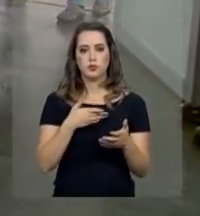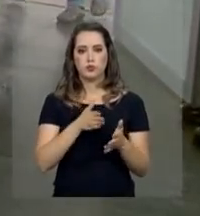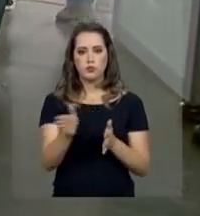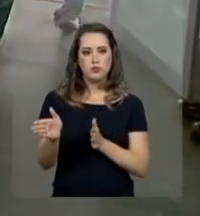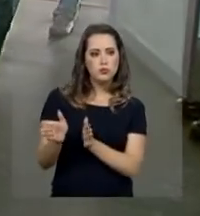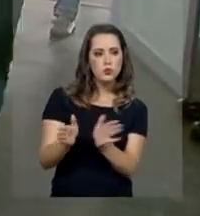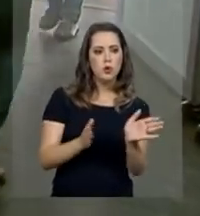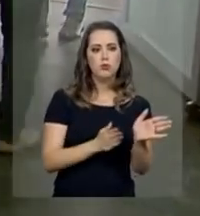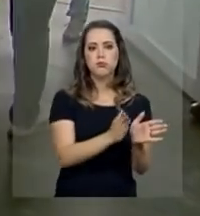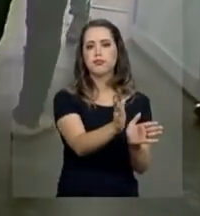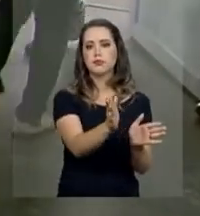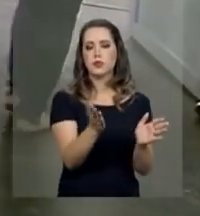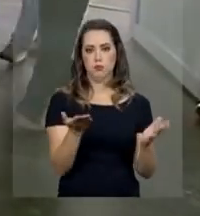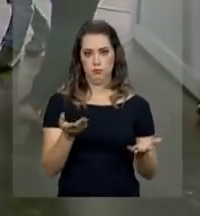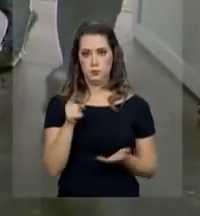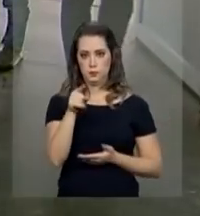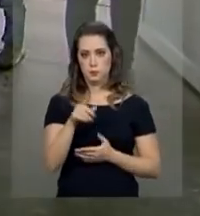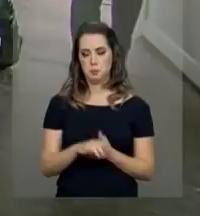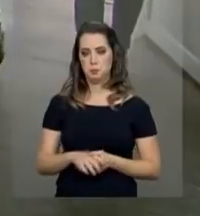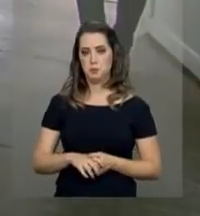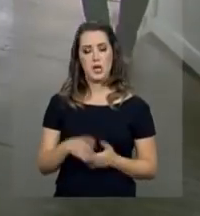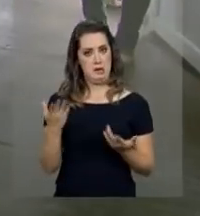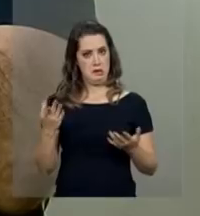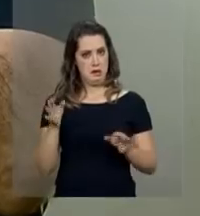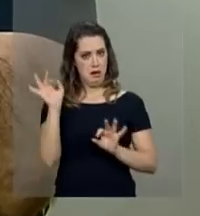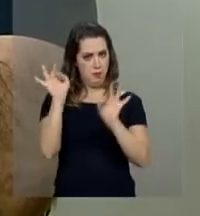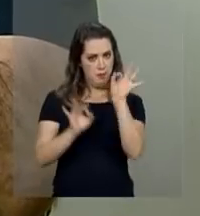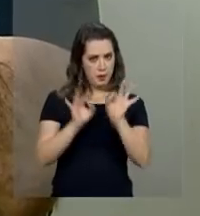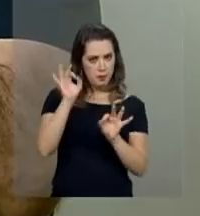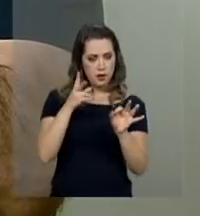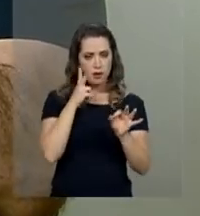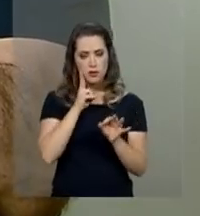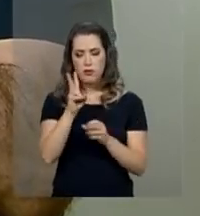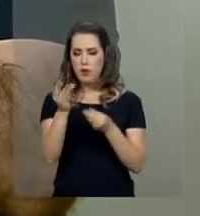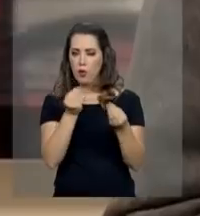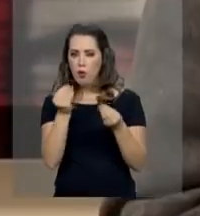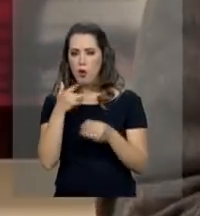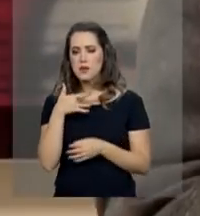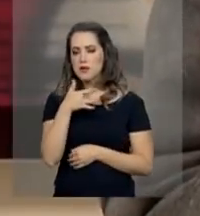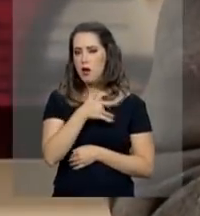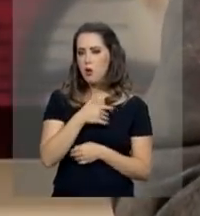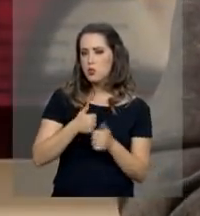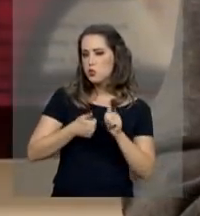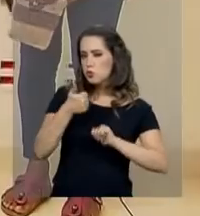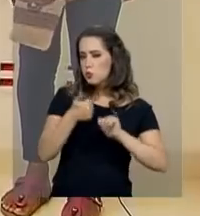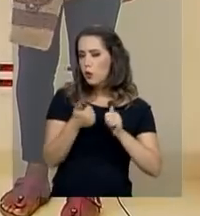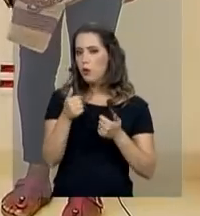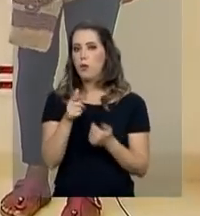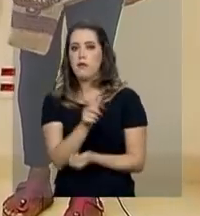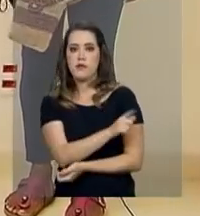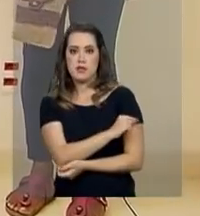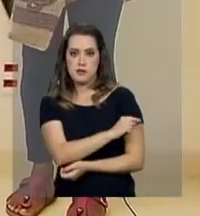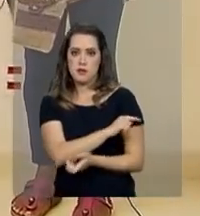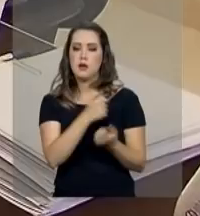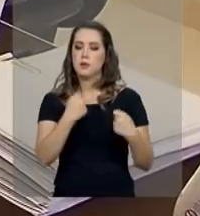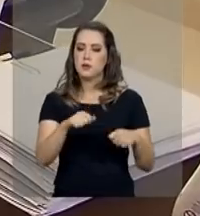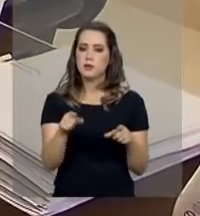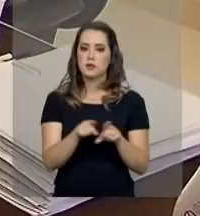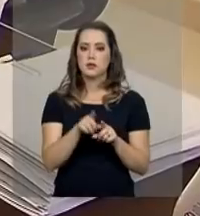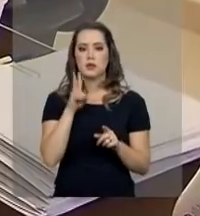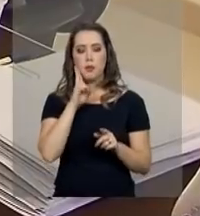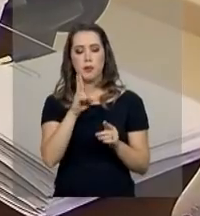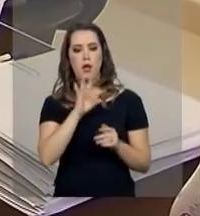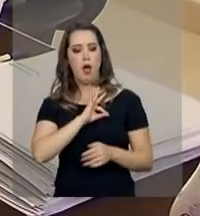os imigrantes passam pela avaliação das condições de saúde e recebem vacinas. A Polícia Federal checa os documentos.